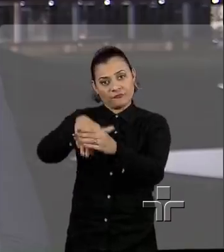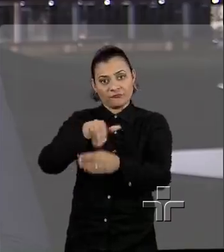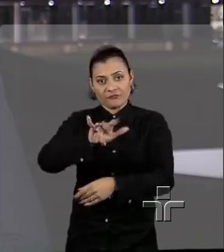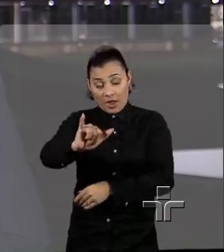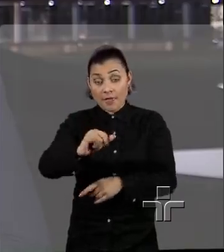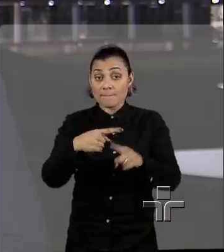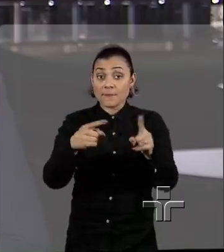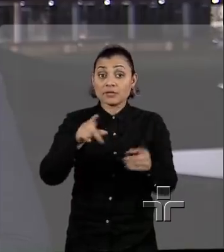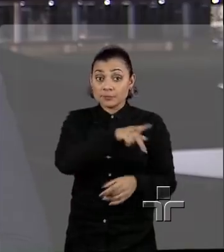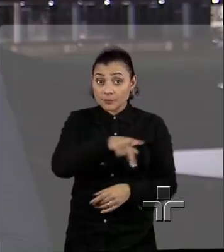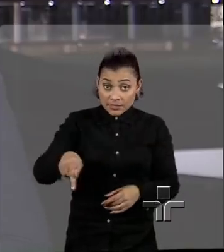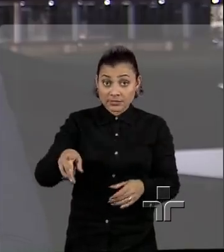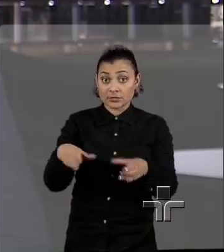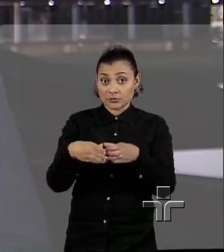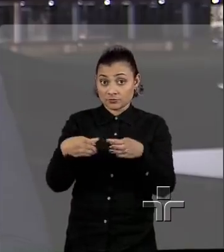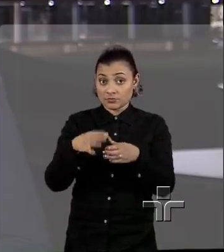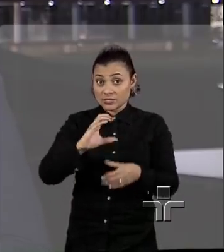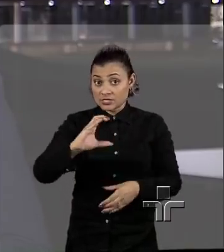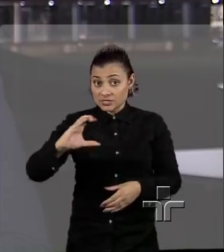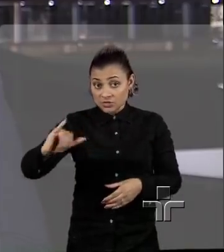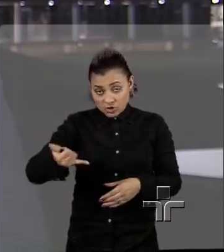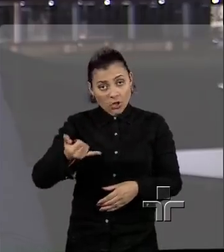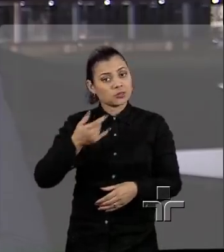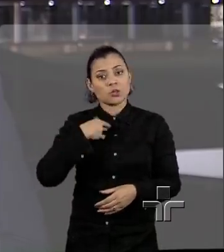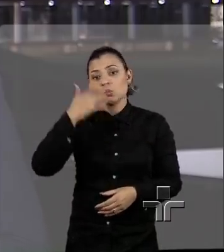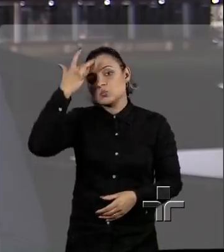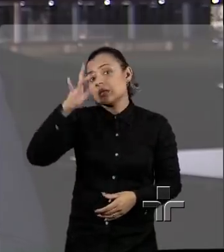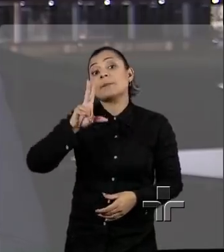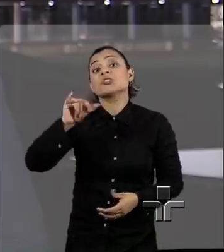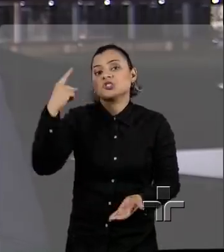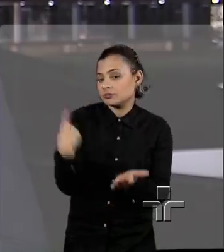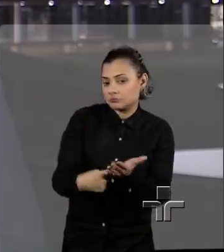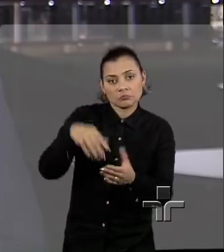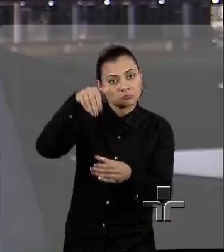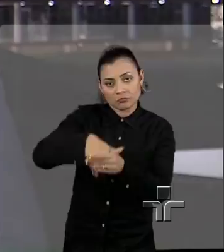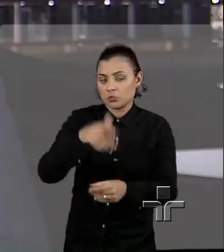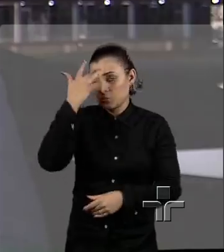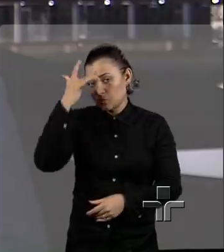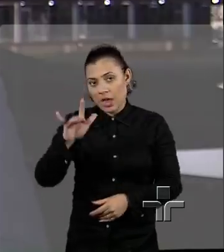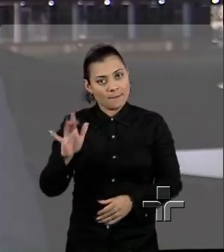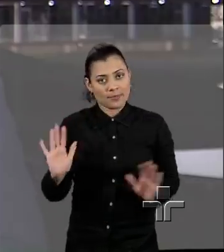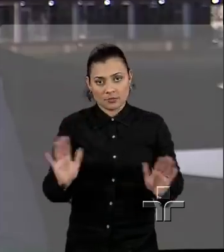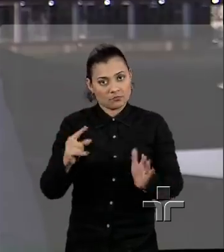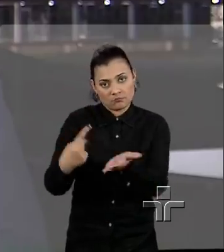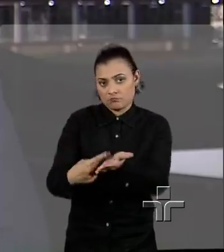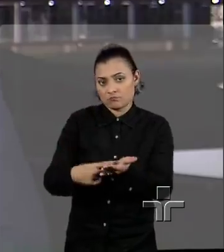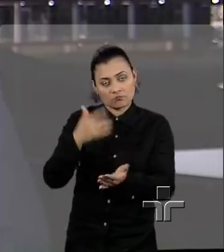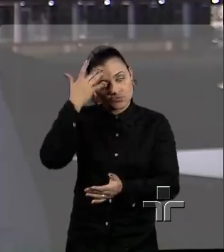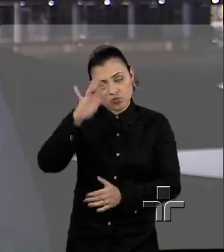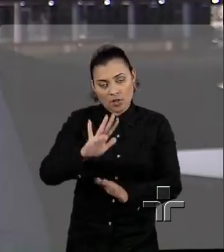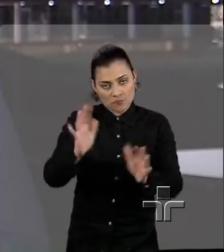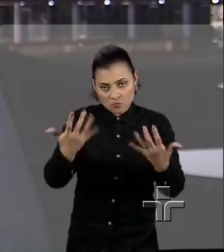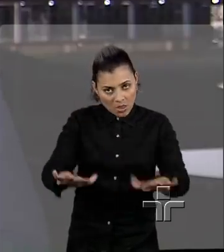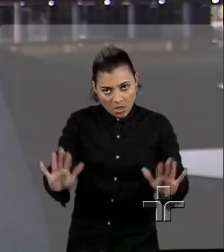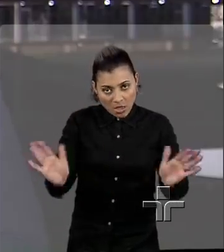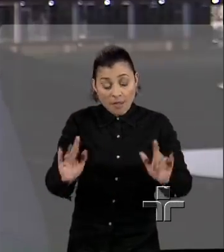da comissão não quis cravar uma data para essa votação final na comissão, que antecede, claro, se aprovada a PEC